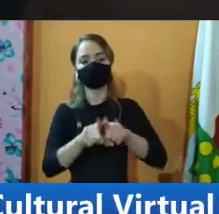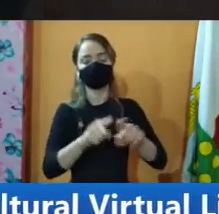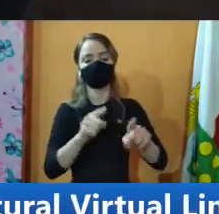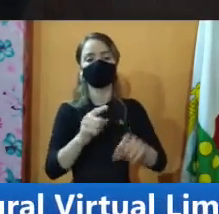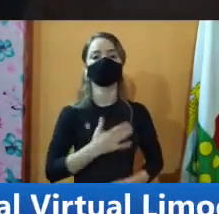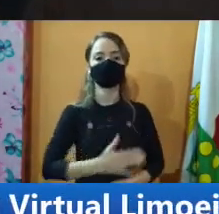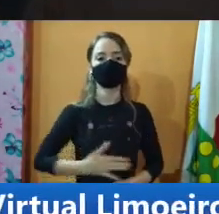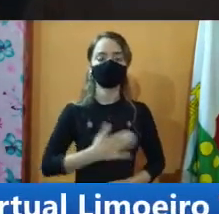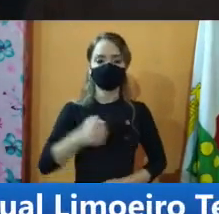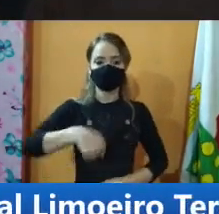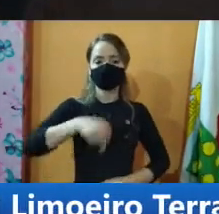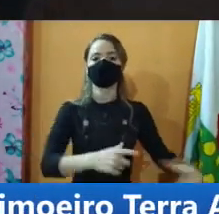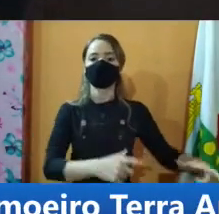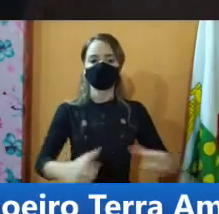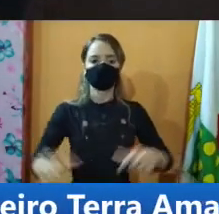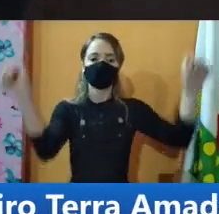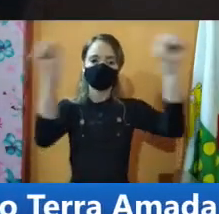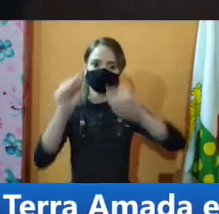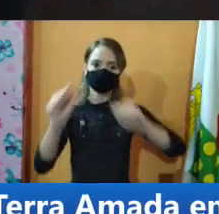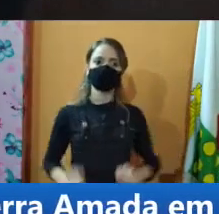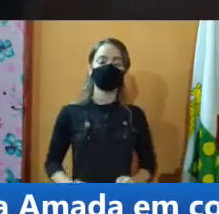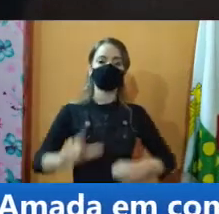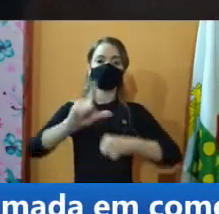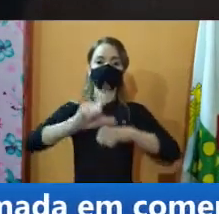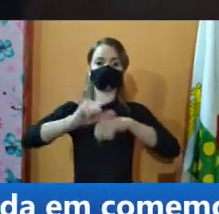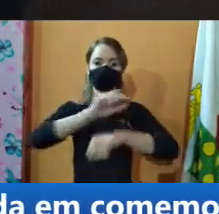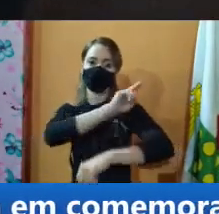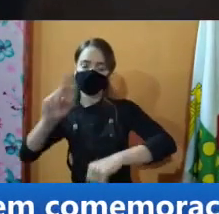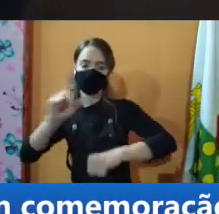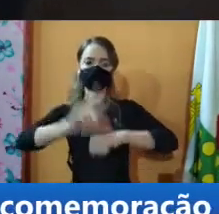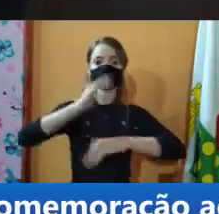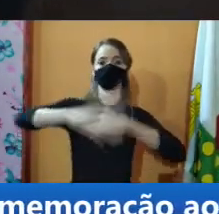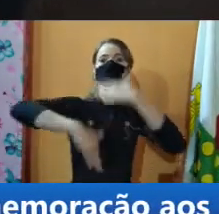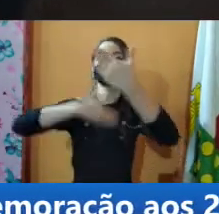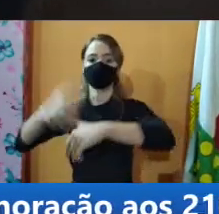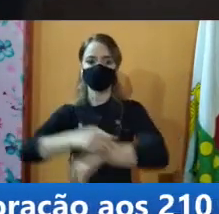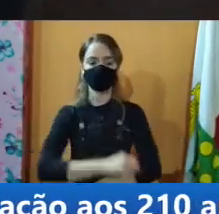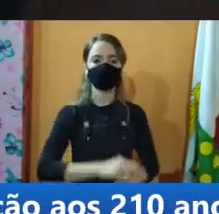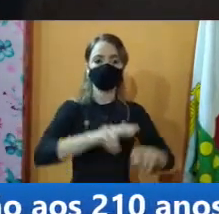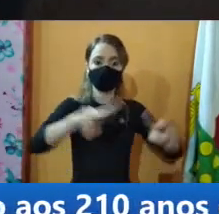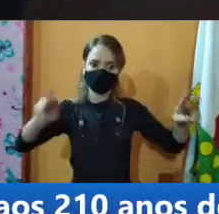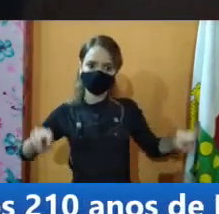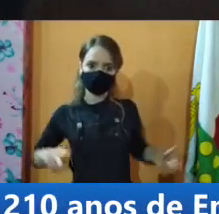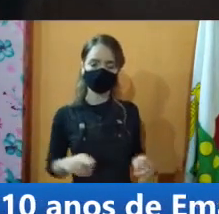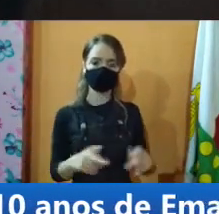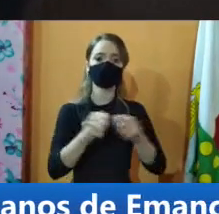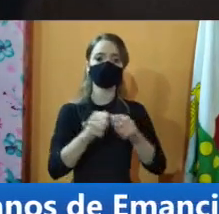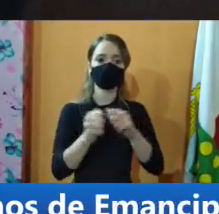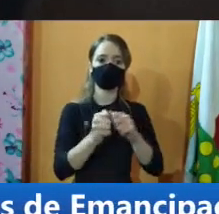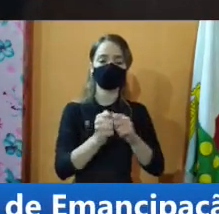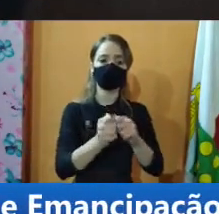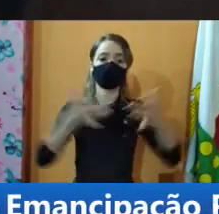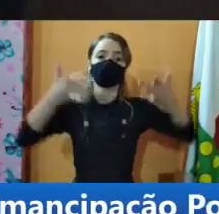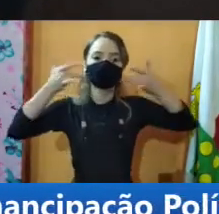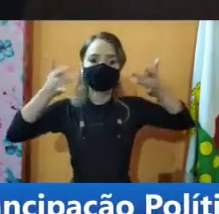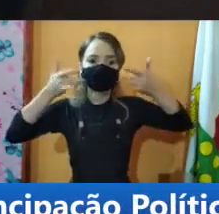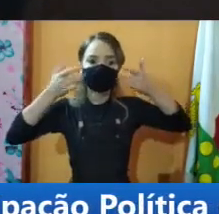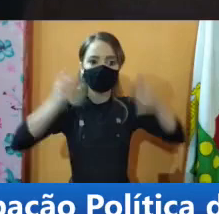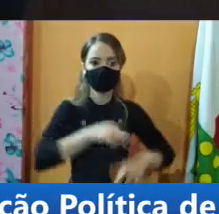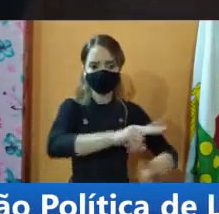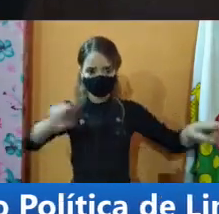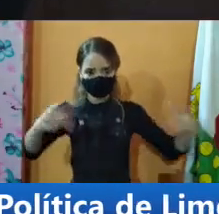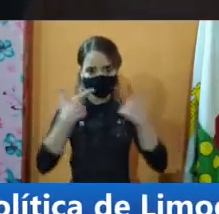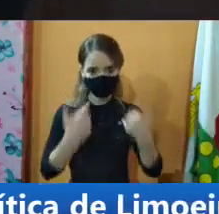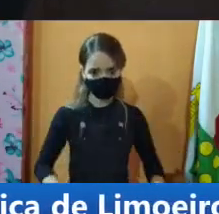Generosamente, essa casa também leva o nome de Limoeiro lá para fora, onde se produz também uma grande arte teatral e de outras linguagens